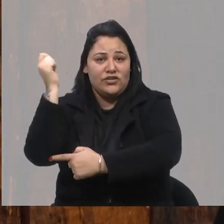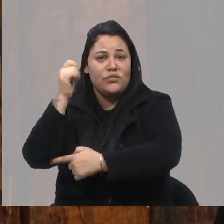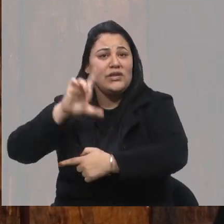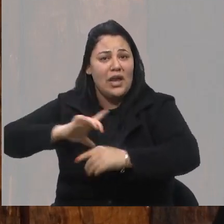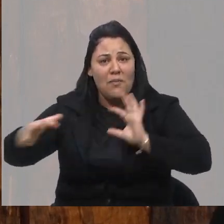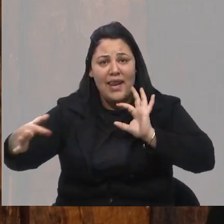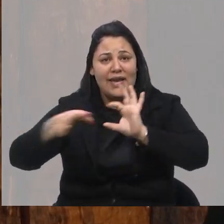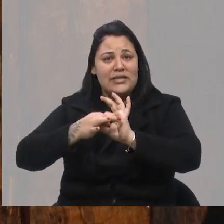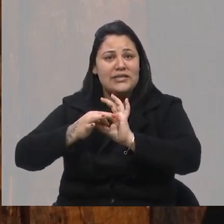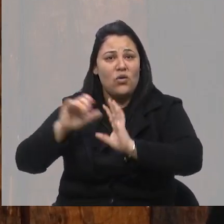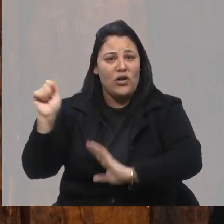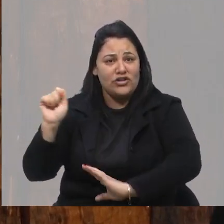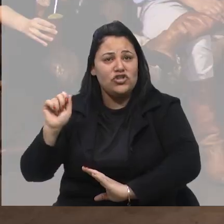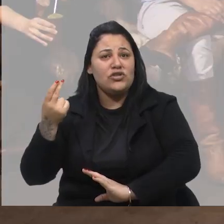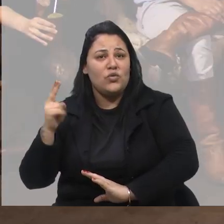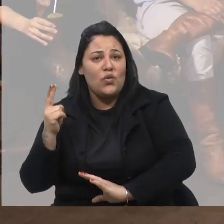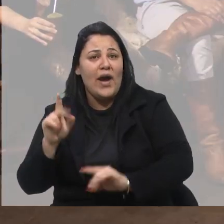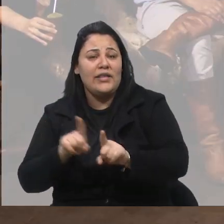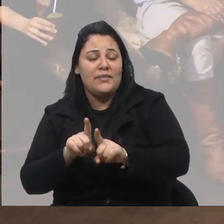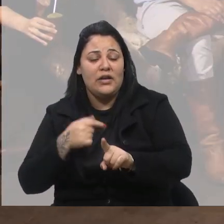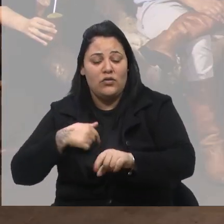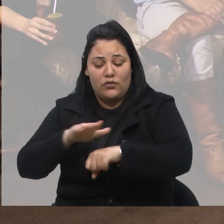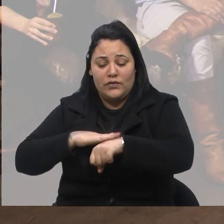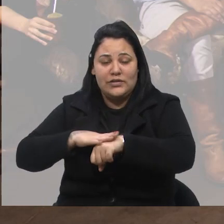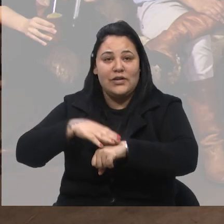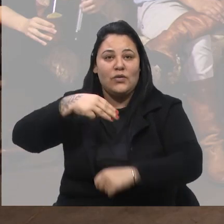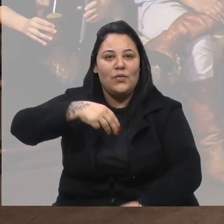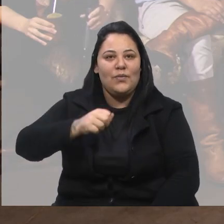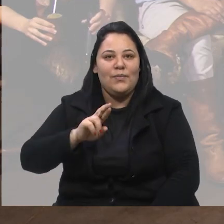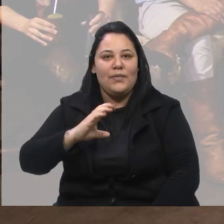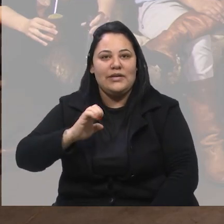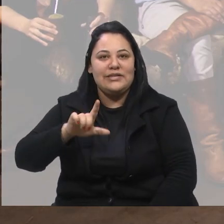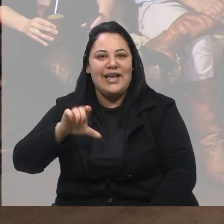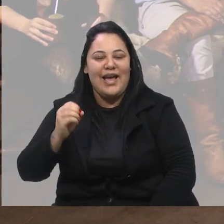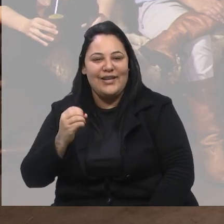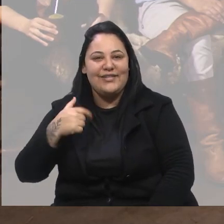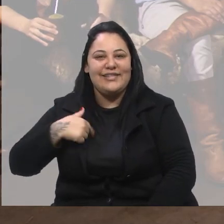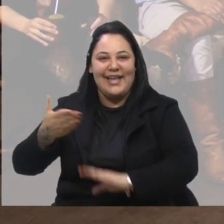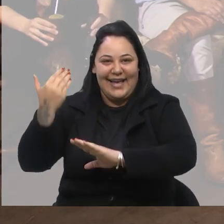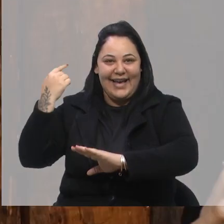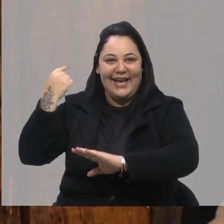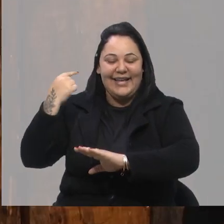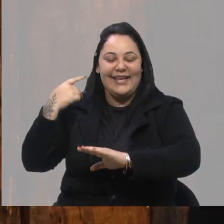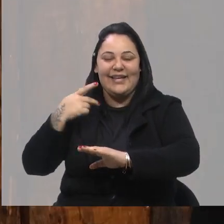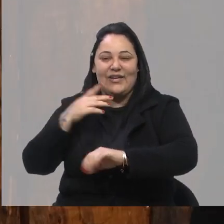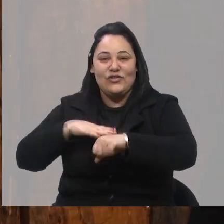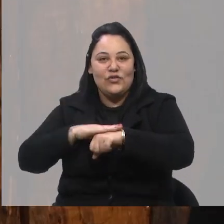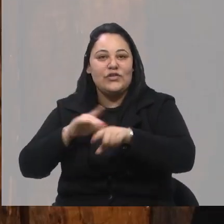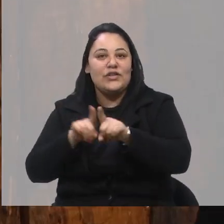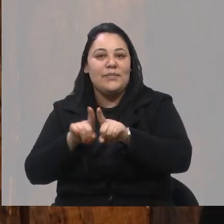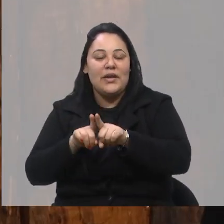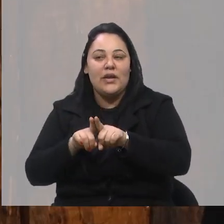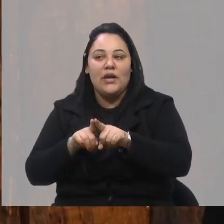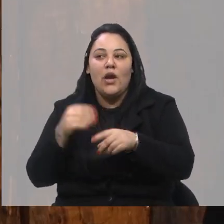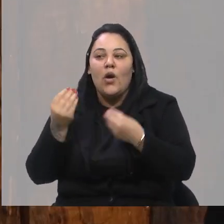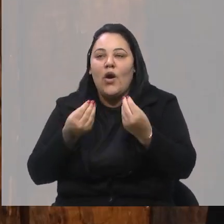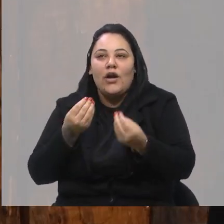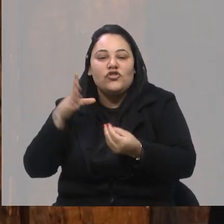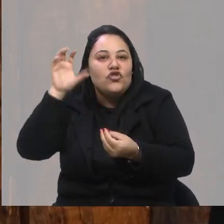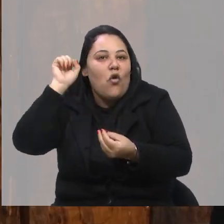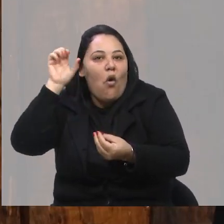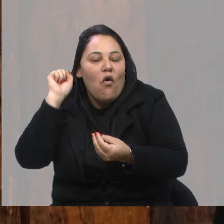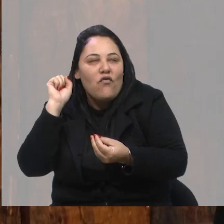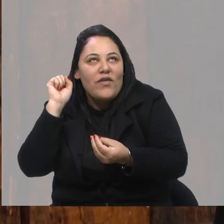Uruguai, da Argentina. Inclusive, eu conversava com o Marcelo, que é o nosso diretor, ele está aqui nos bastidores, e eu falava, nossa, quando a gente escuta uma